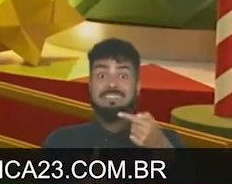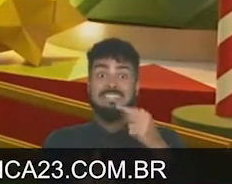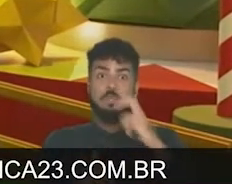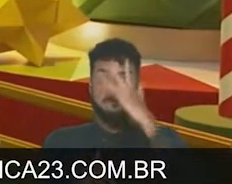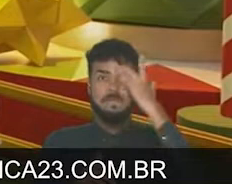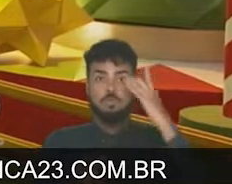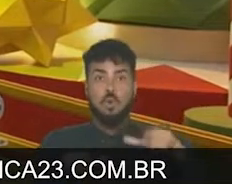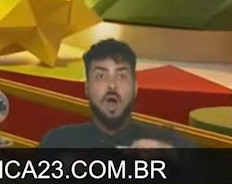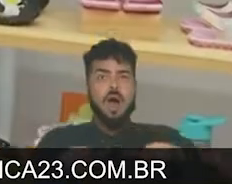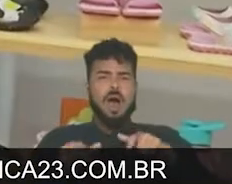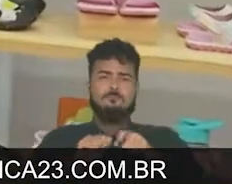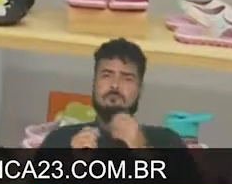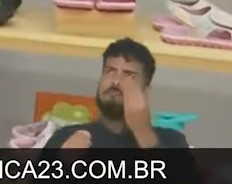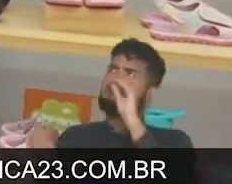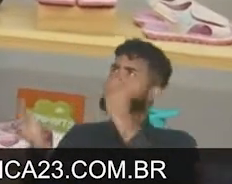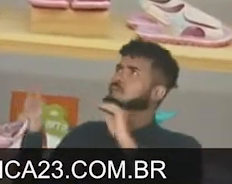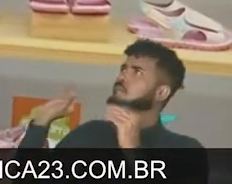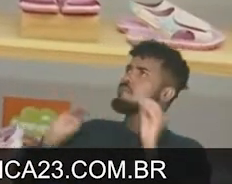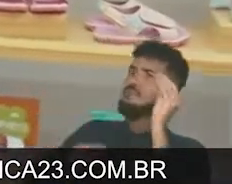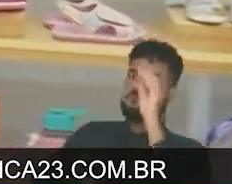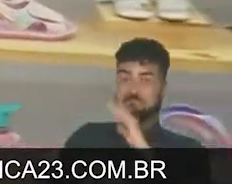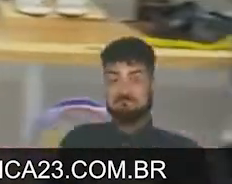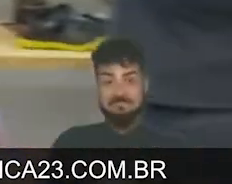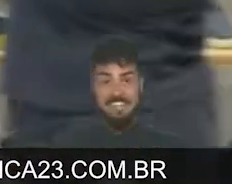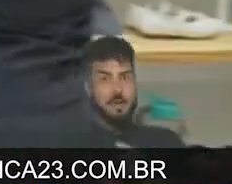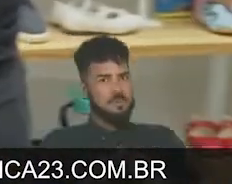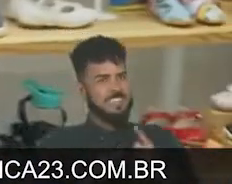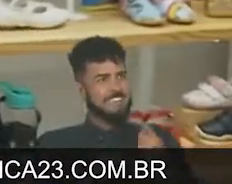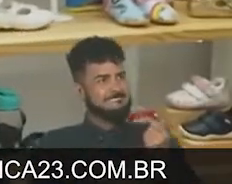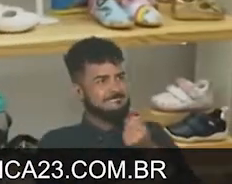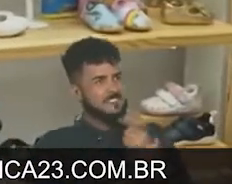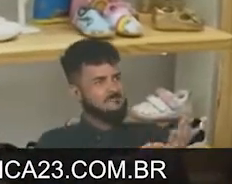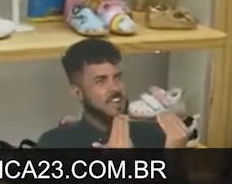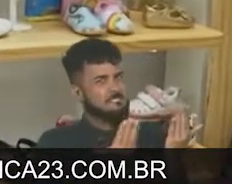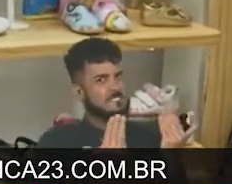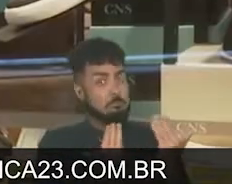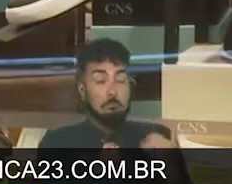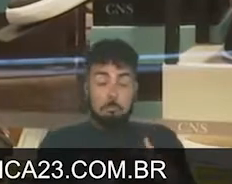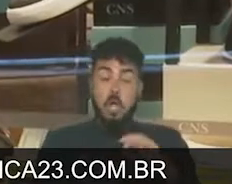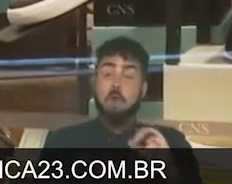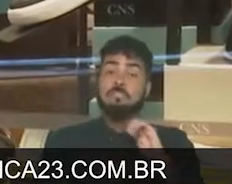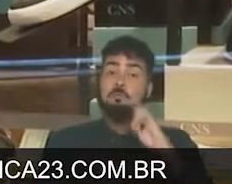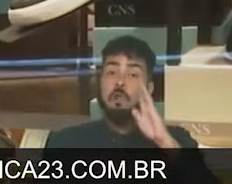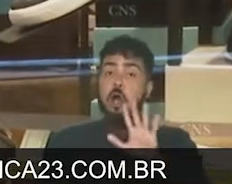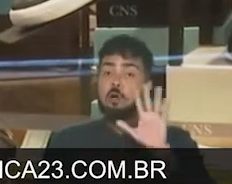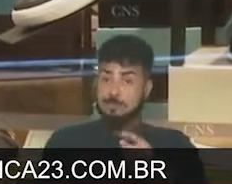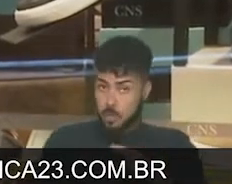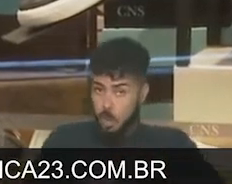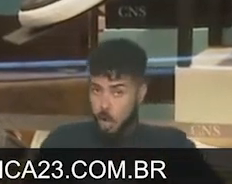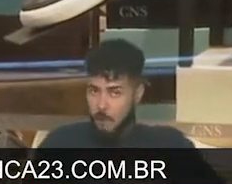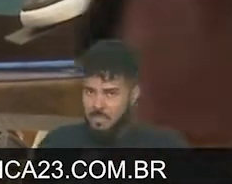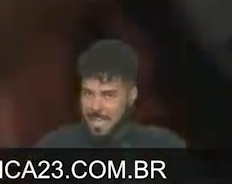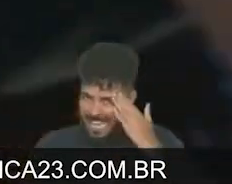que montaram essa decoração. A perspectiva é otimista. Uma sondagem da Confederação Nacional do Comércio prevê a